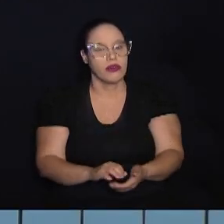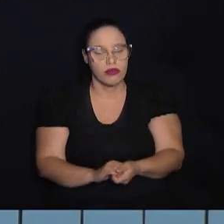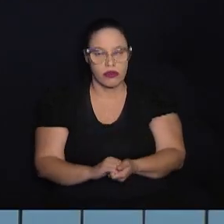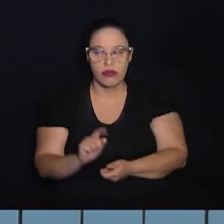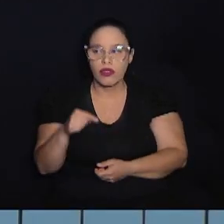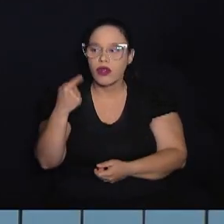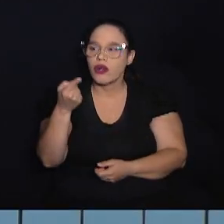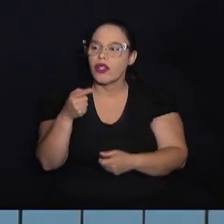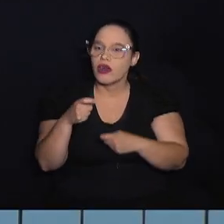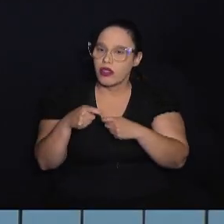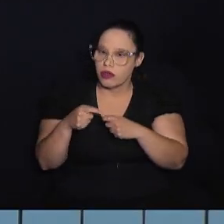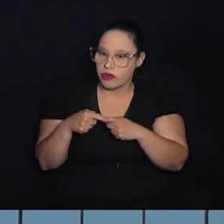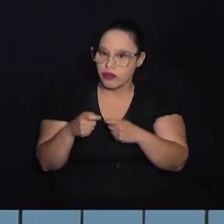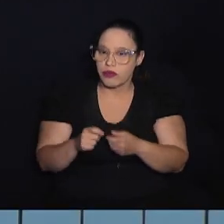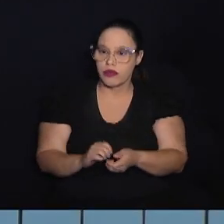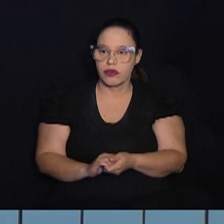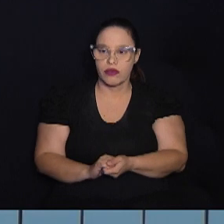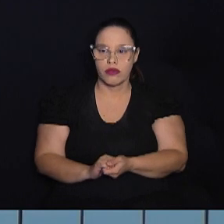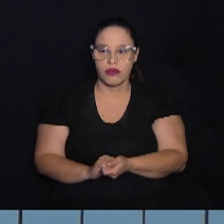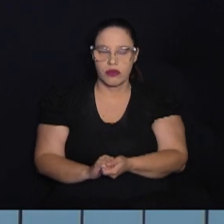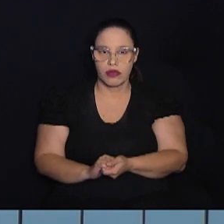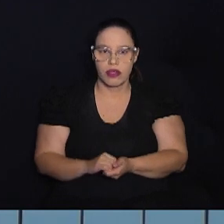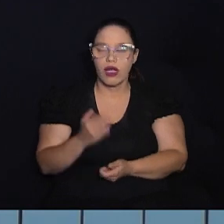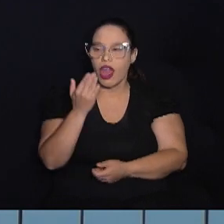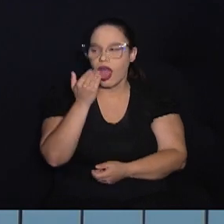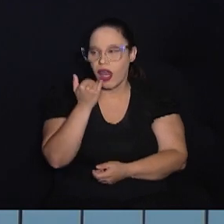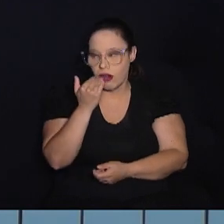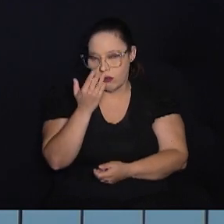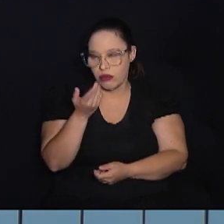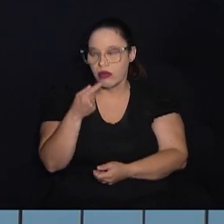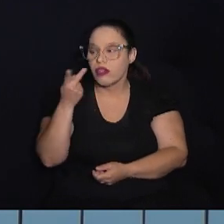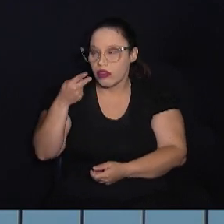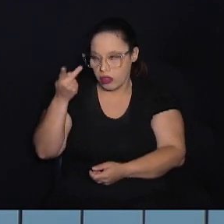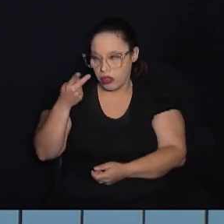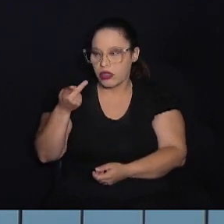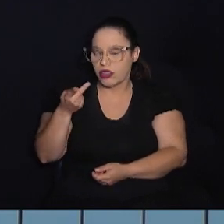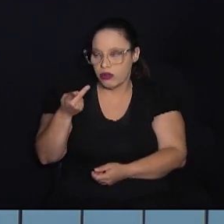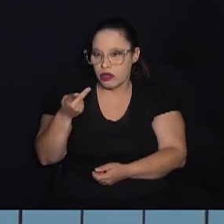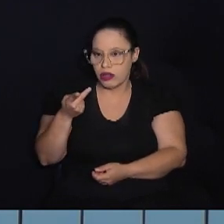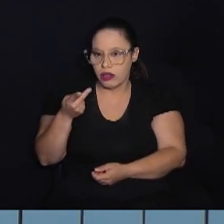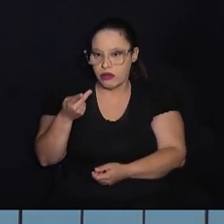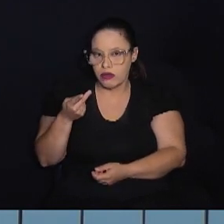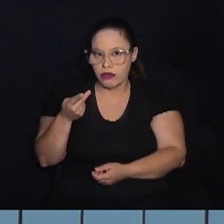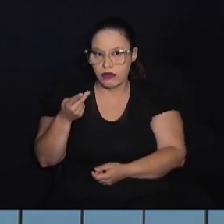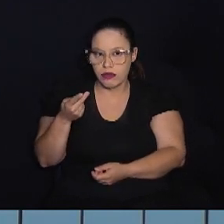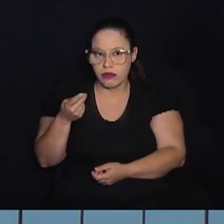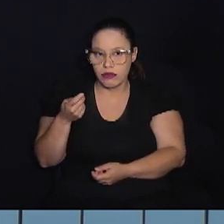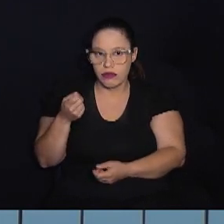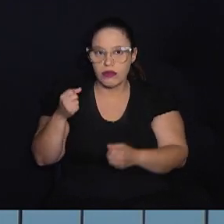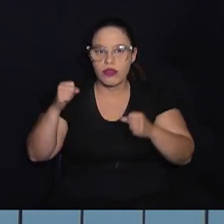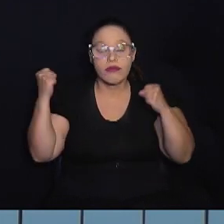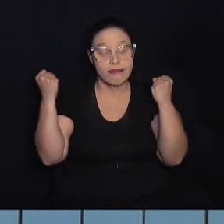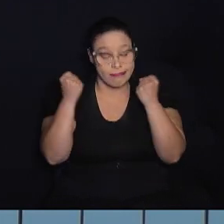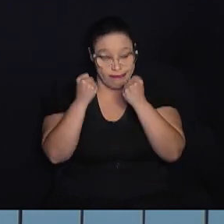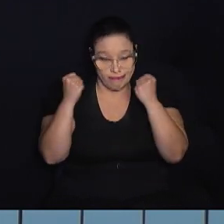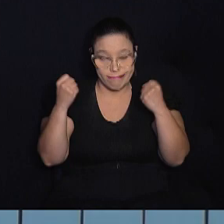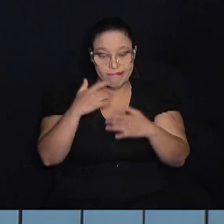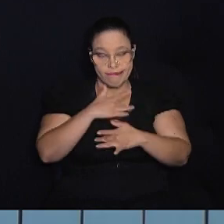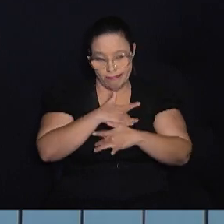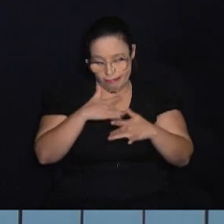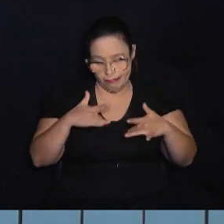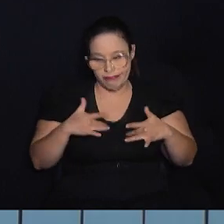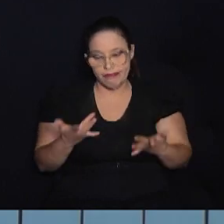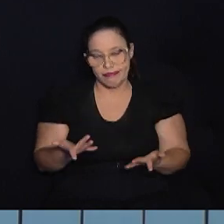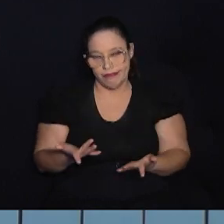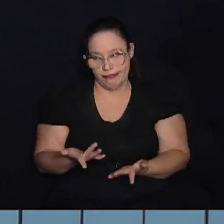Além disso, doutor, também tem a questão da alimentação, né, que o senhor já tinha falado, e manter assim um estilo de vida saudável,